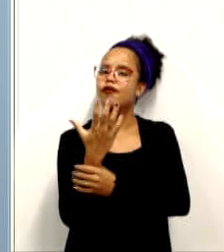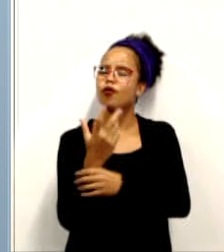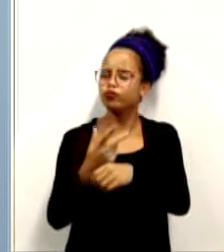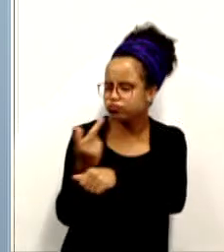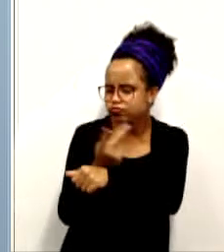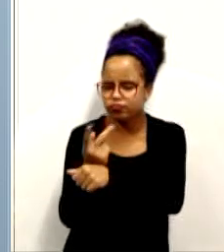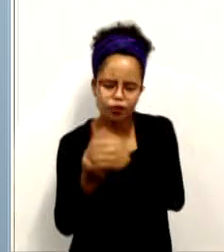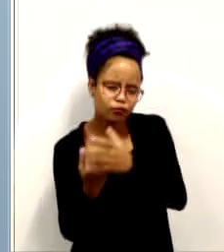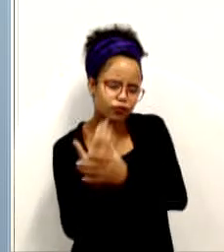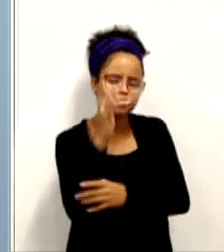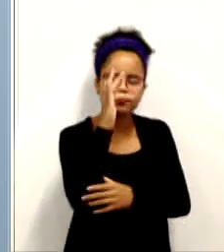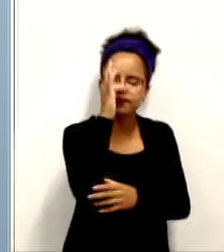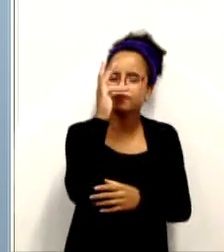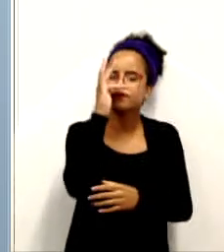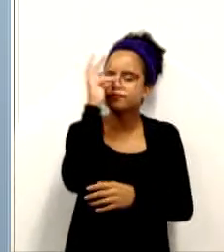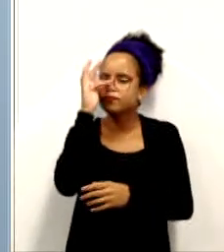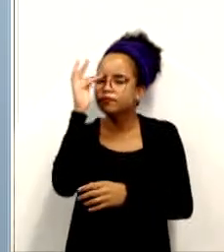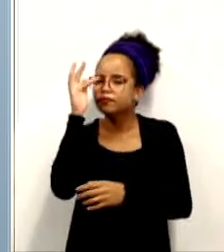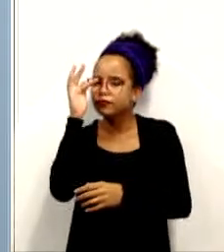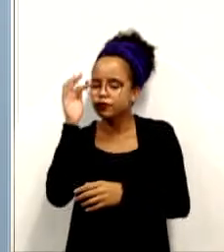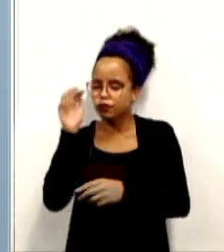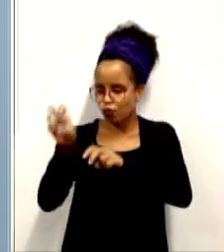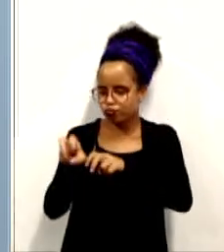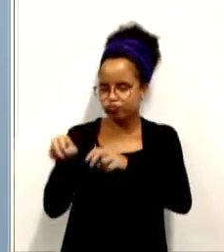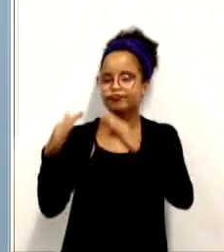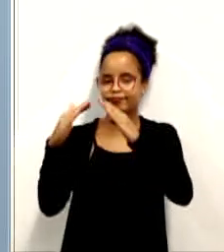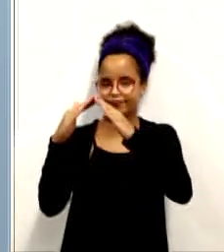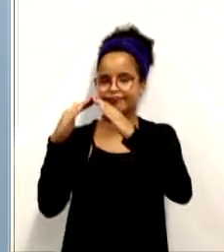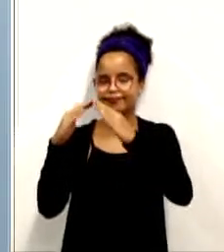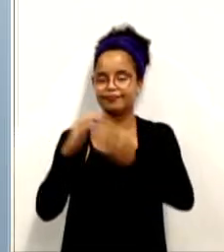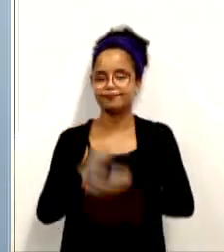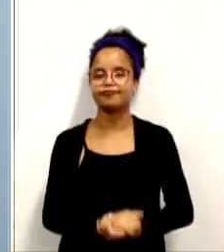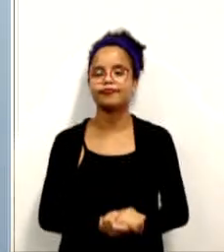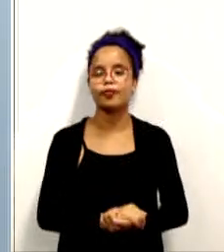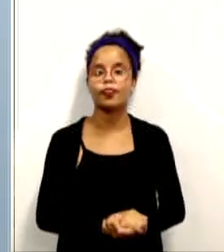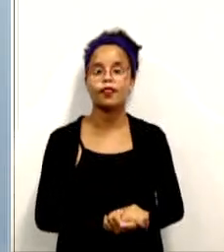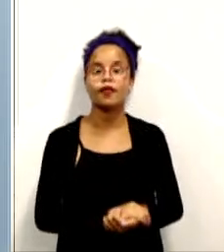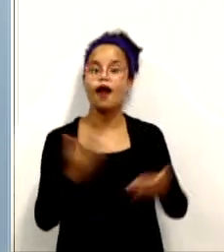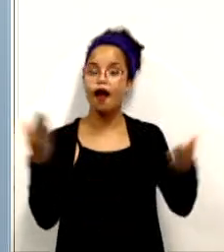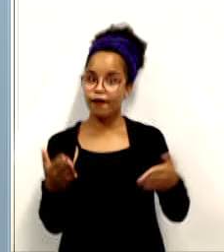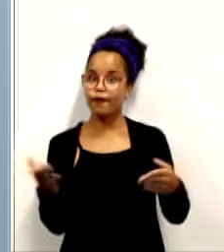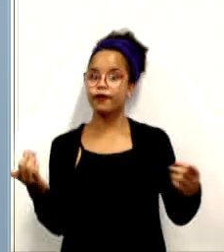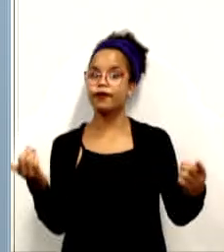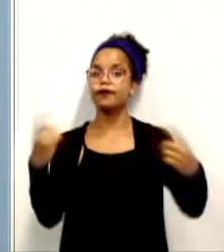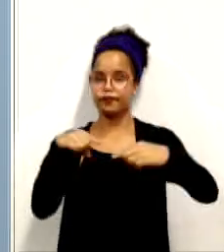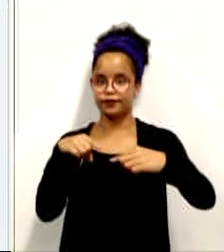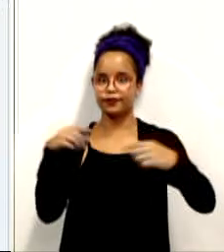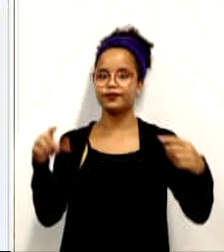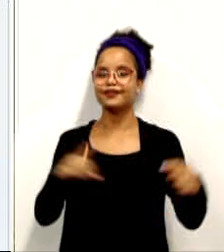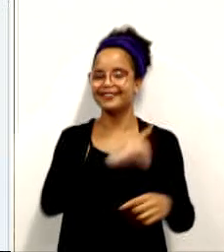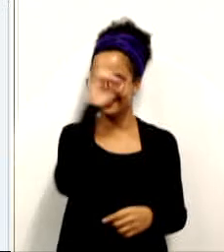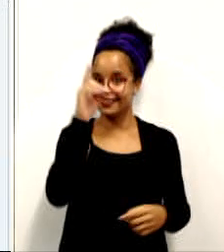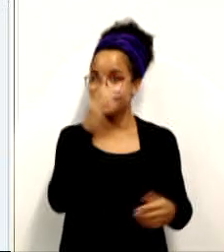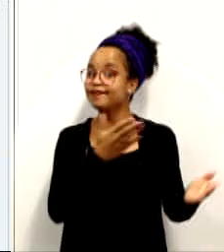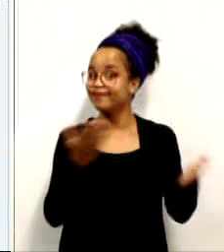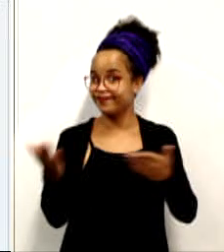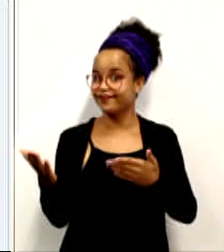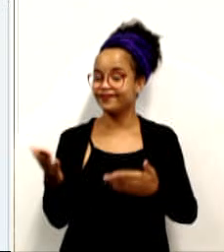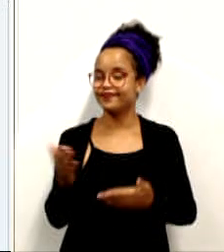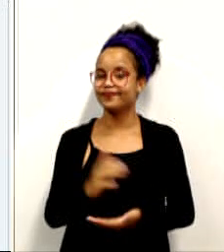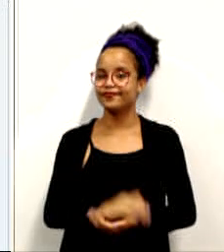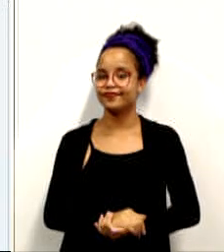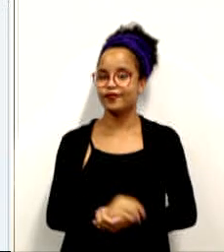poder cultivar, tá bom? E agora, o nosso desafio do dia. Vamos lá? Anotem aí no